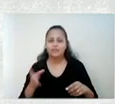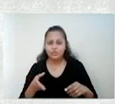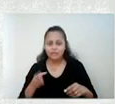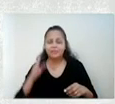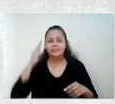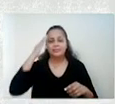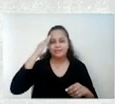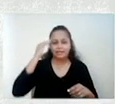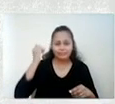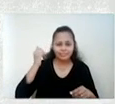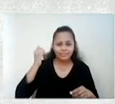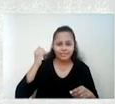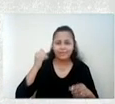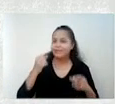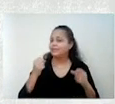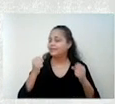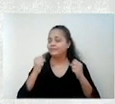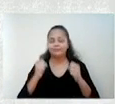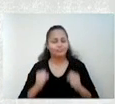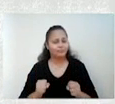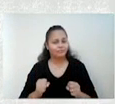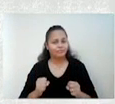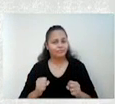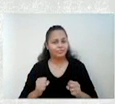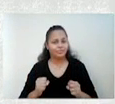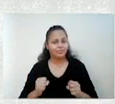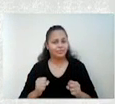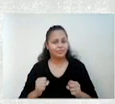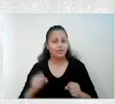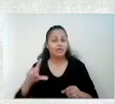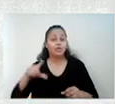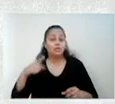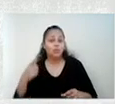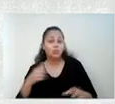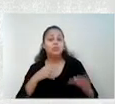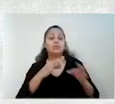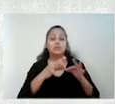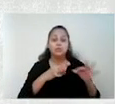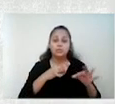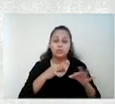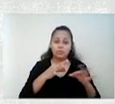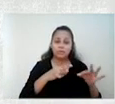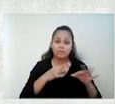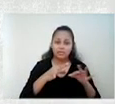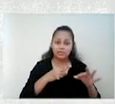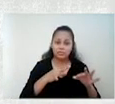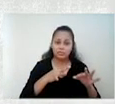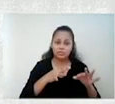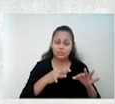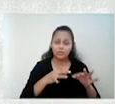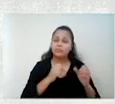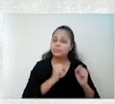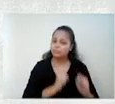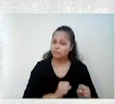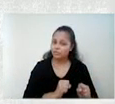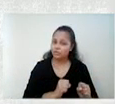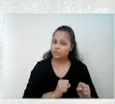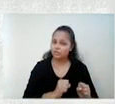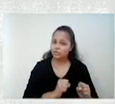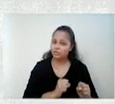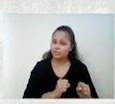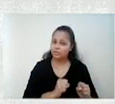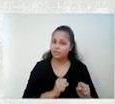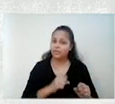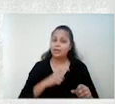possível e que outras formas de organização, né, eram possíveis e garantiam opções